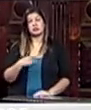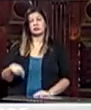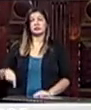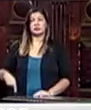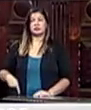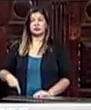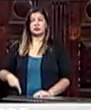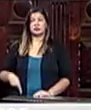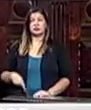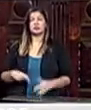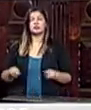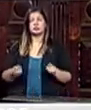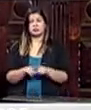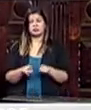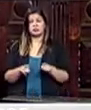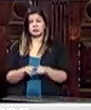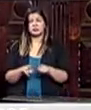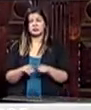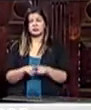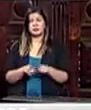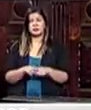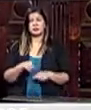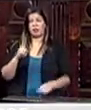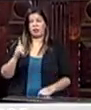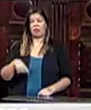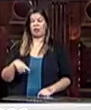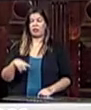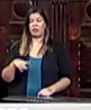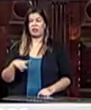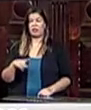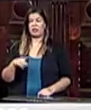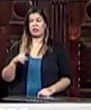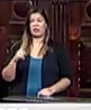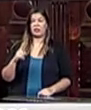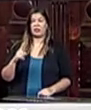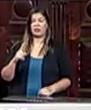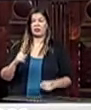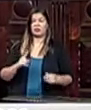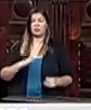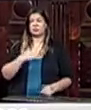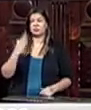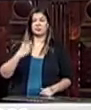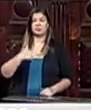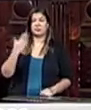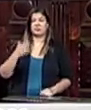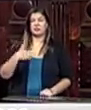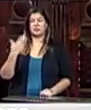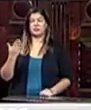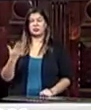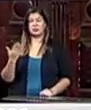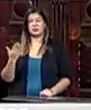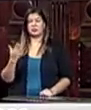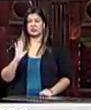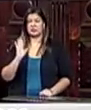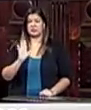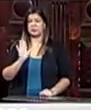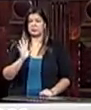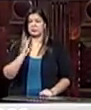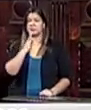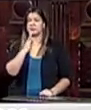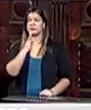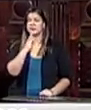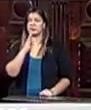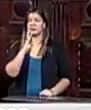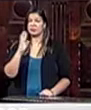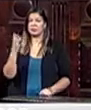Temer também é alcançado de uma forma surpreendente, mas conhecida,